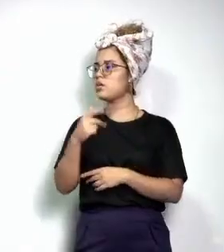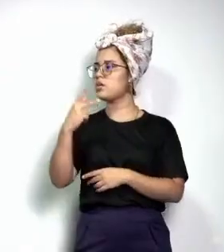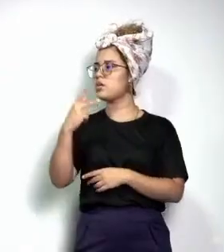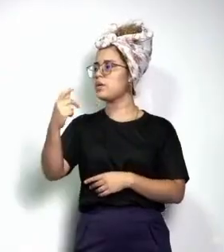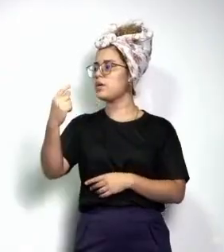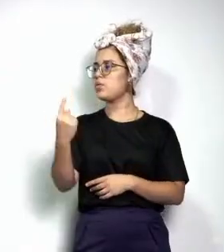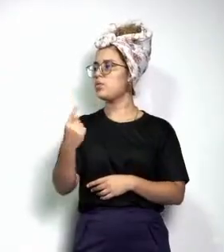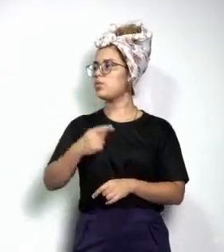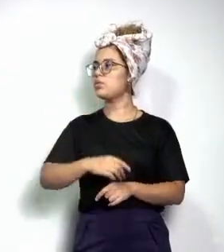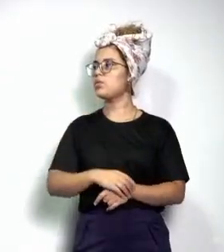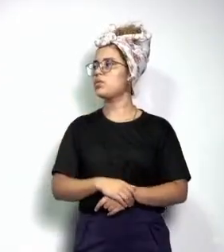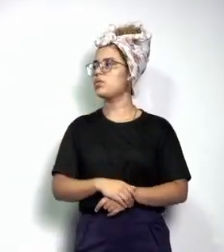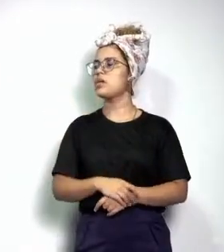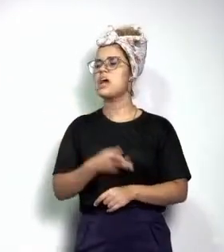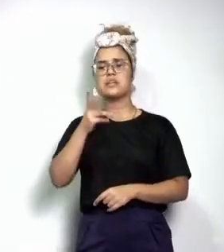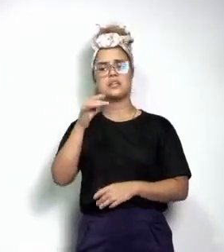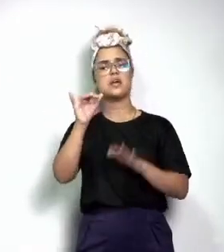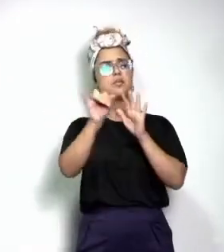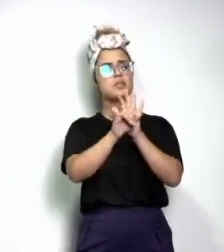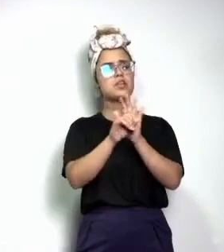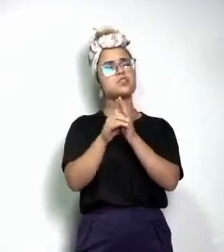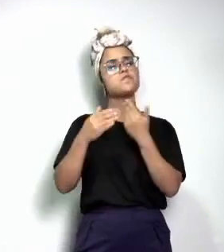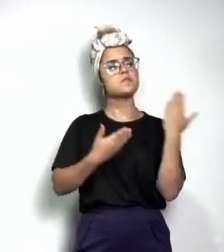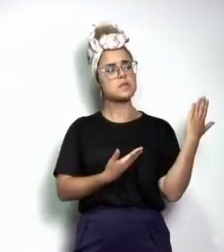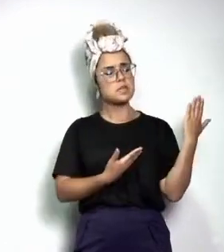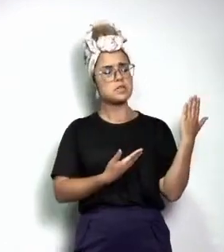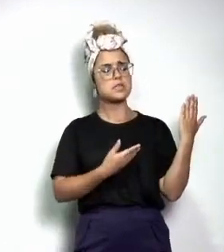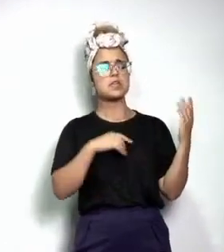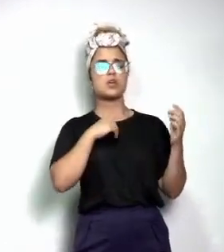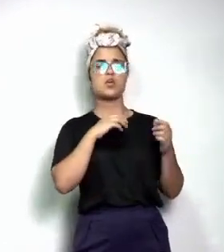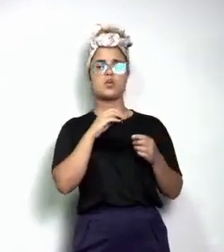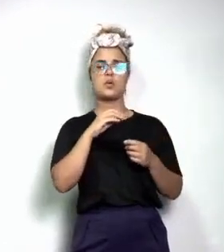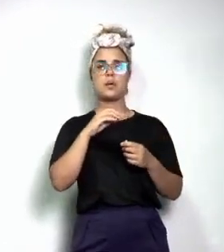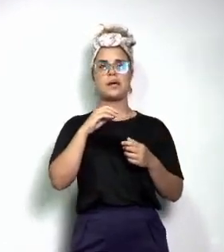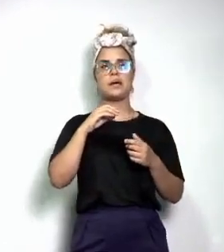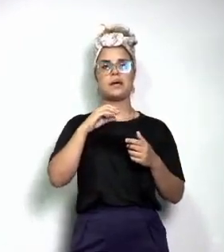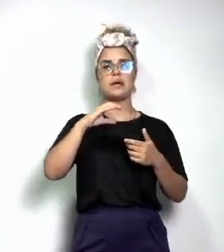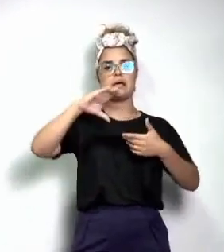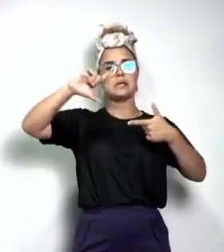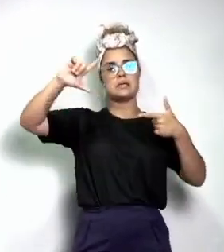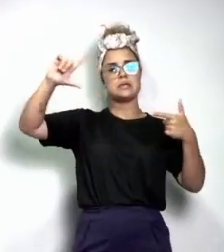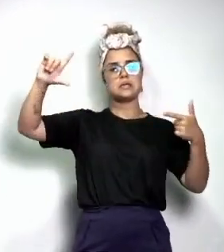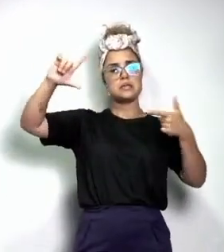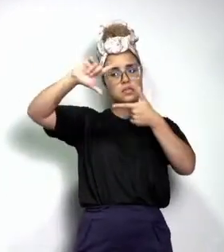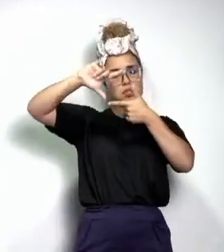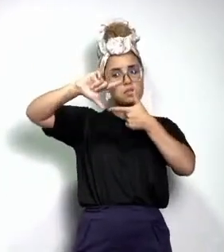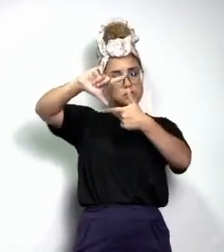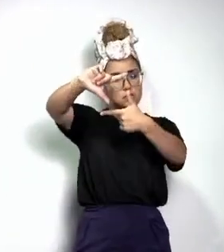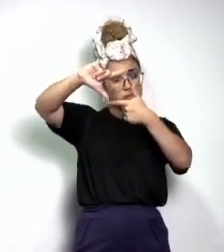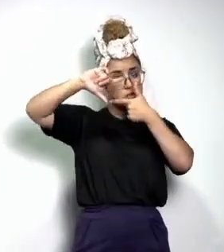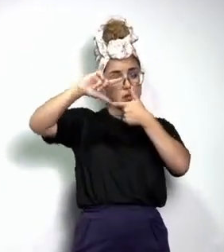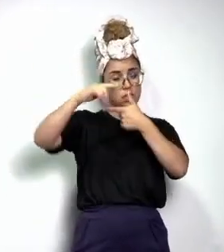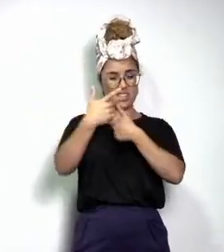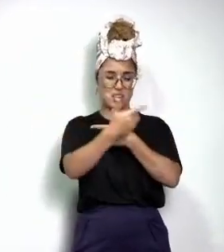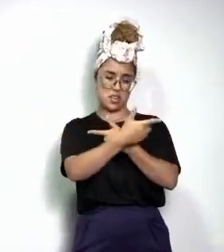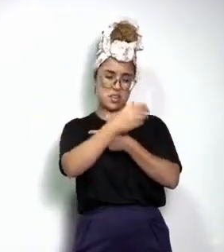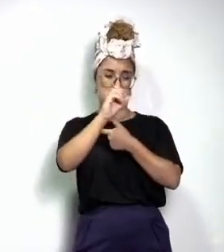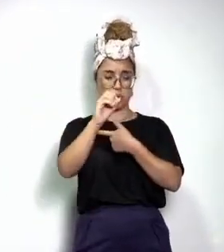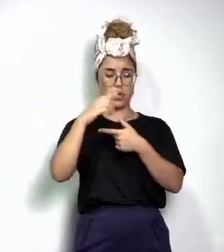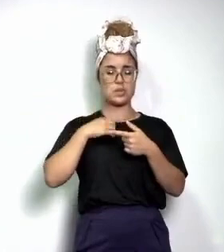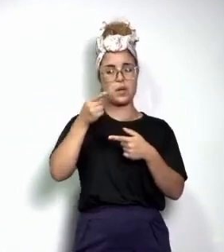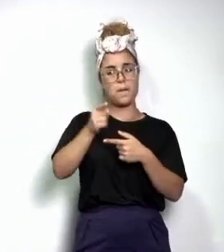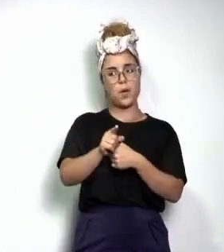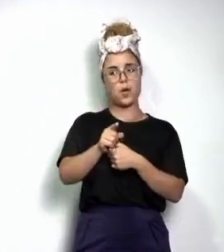1. E aí a gente sempre identifica assim. É a cena 2.01. Quando a gente vai fazer